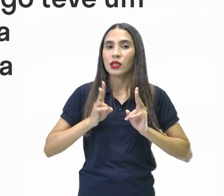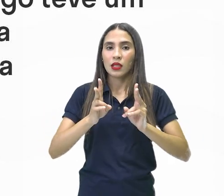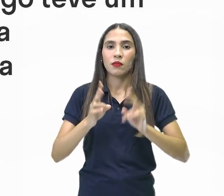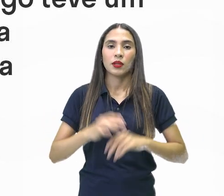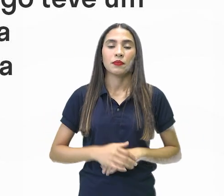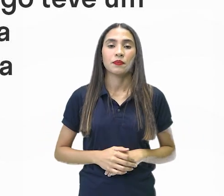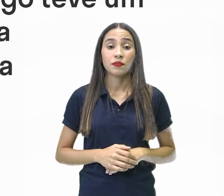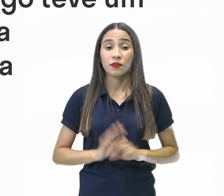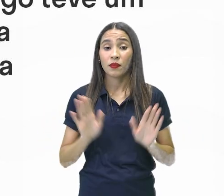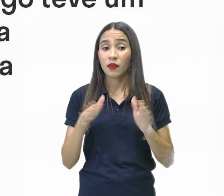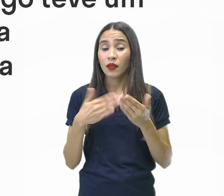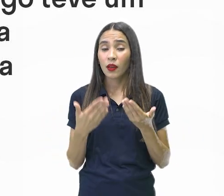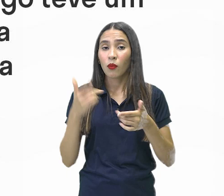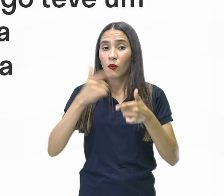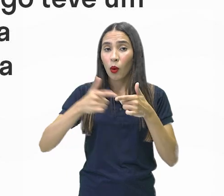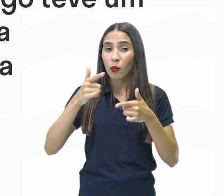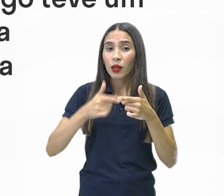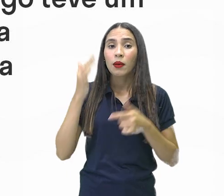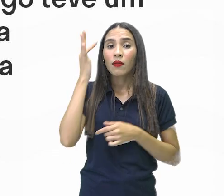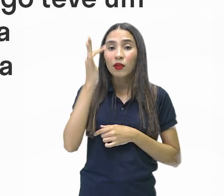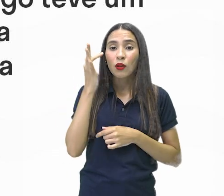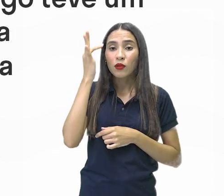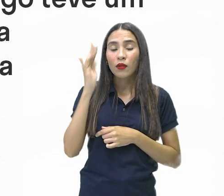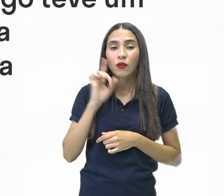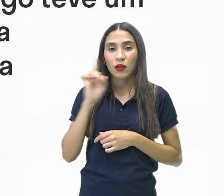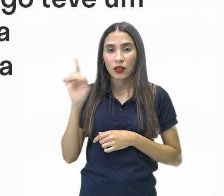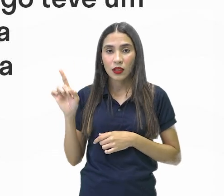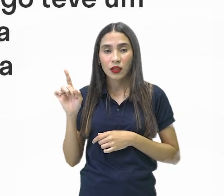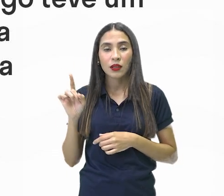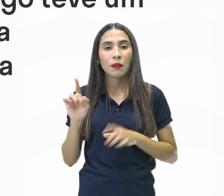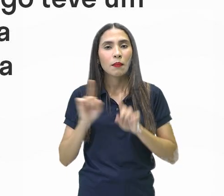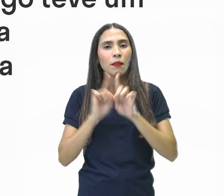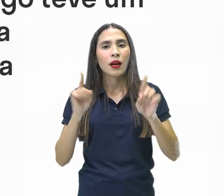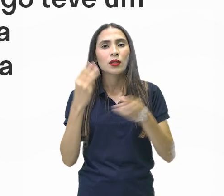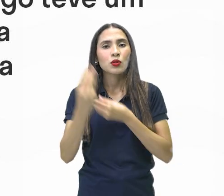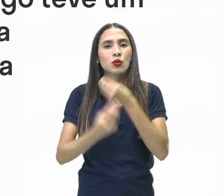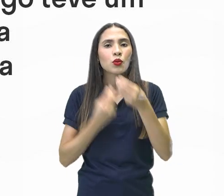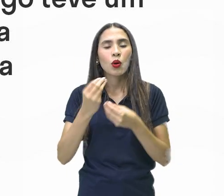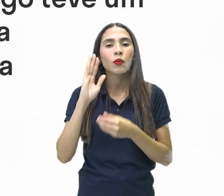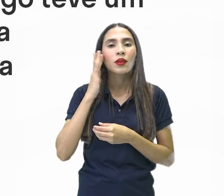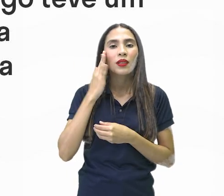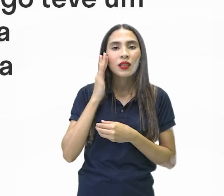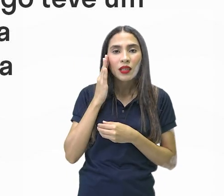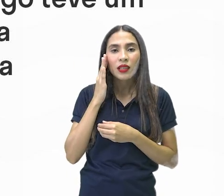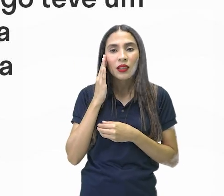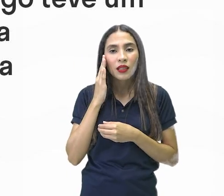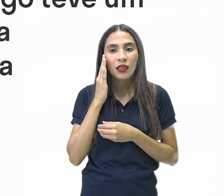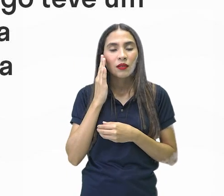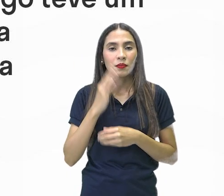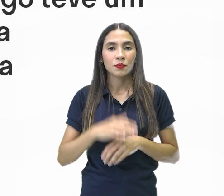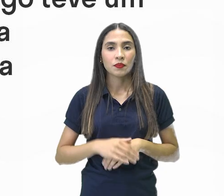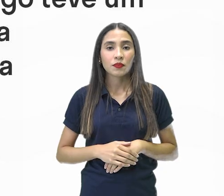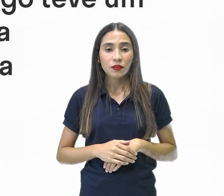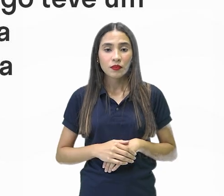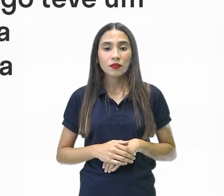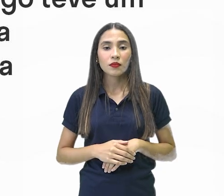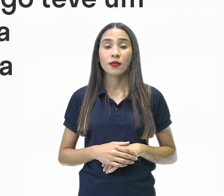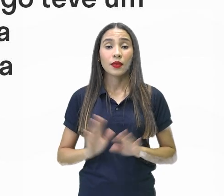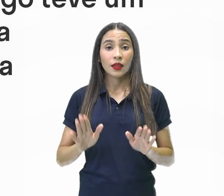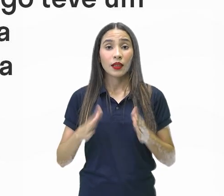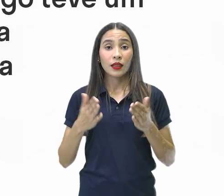linearmente. Então, é um problema filosófico. Como é que a gente pode entender isso